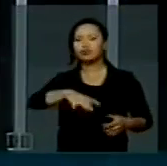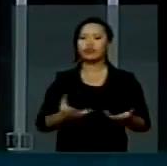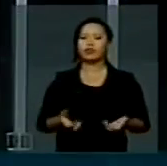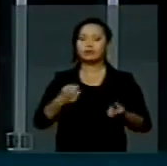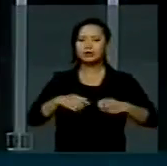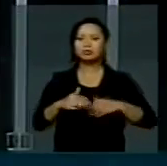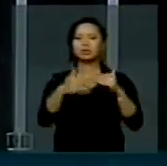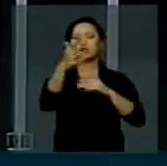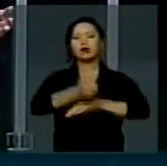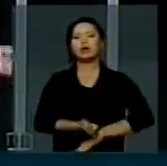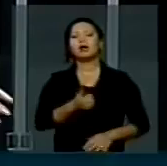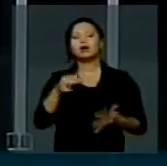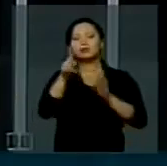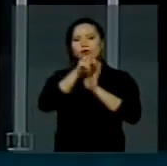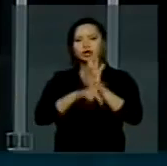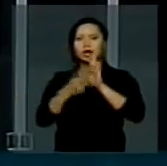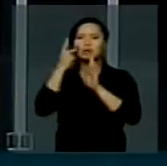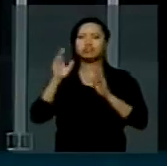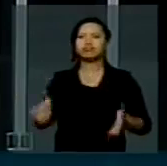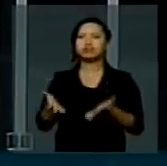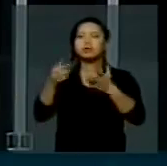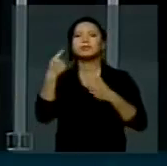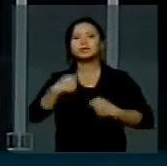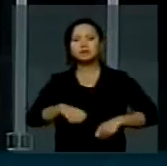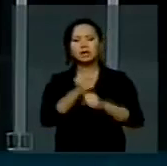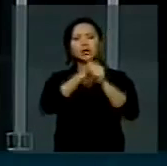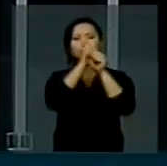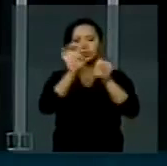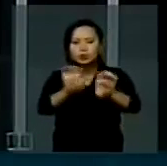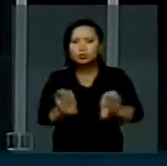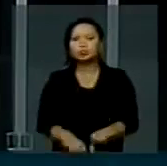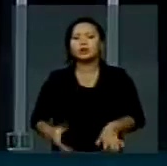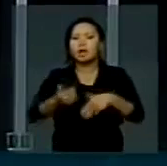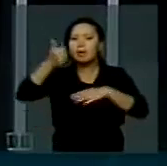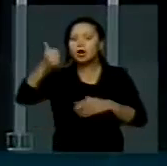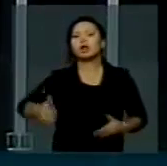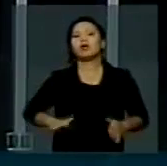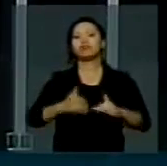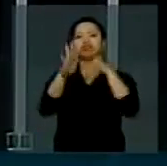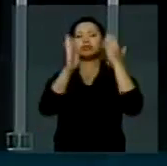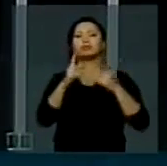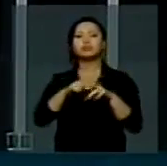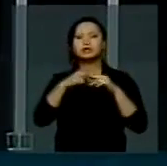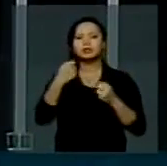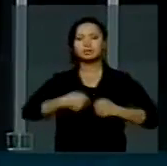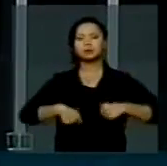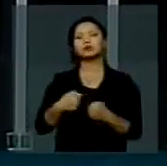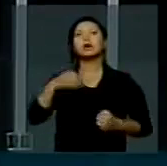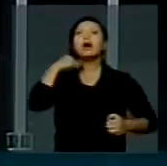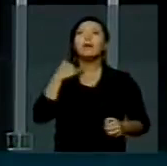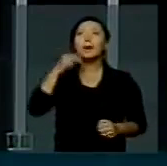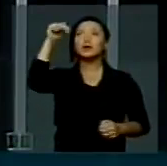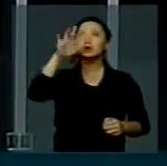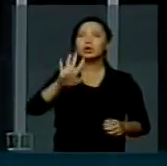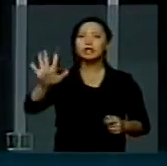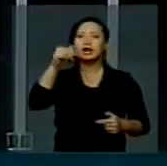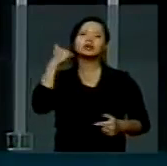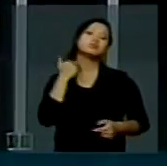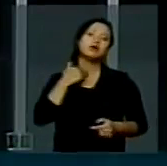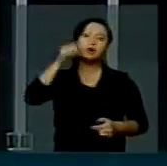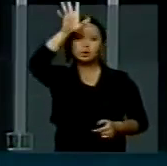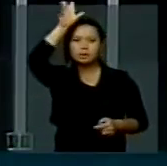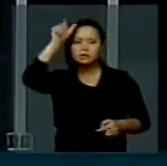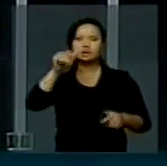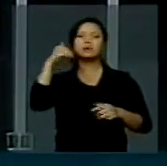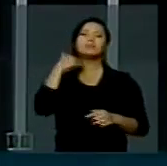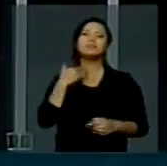projetos estruturantes, precisamos avançar nas obras de infraestrutura, e para isso é necessário que o Banco do Nordeste, que o Banco da Amazônia, que os